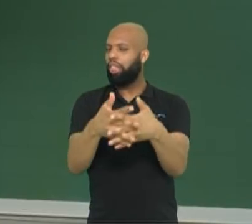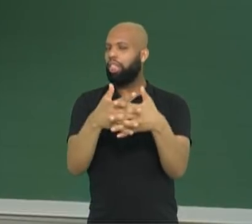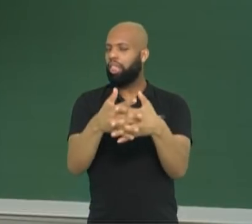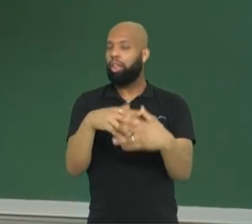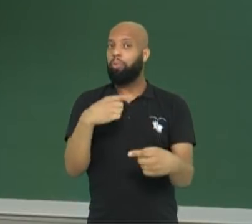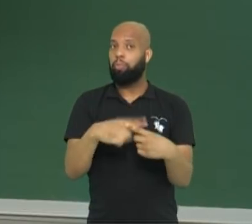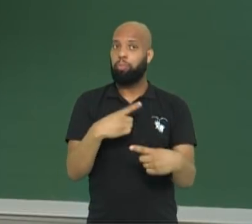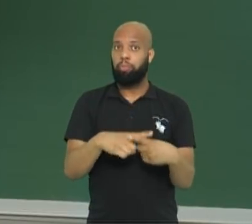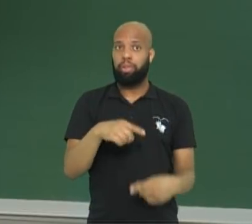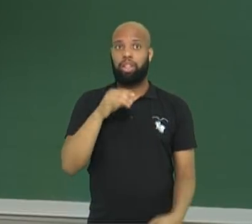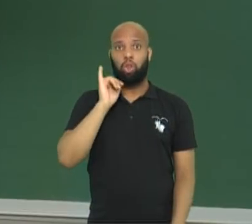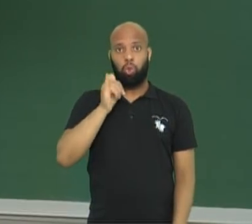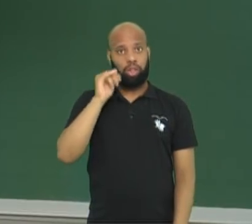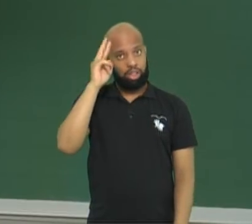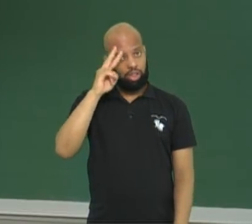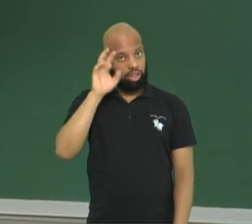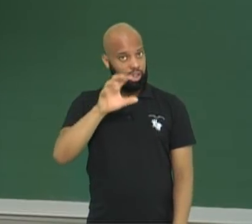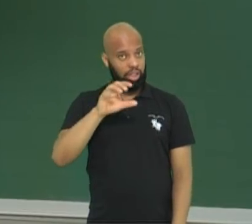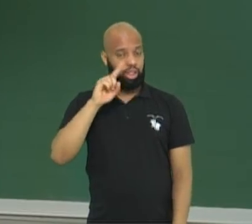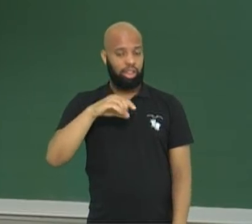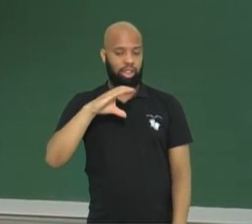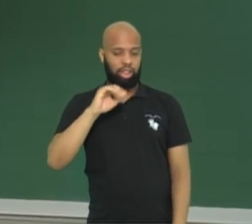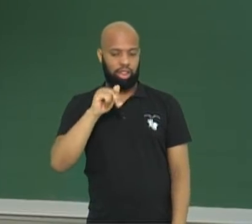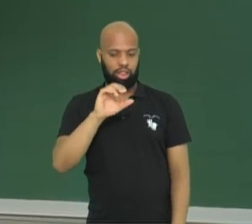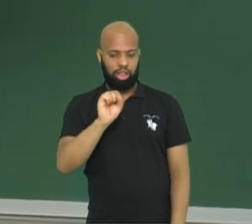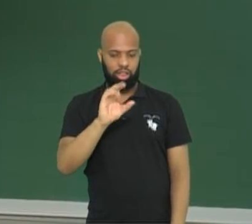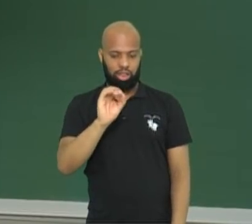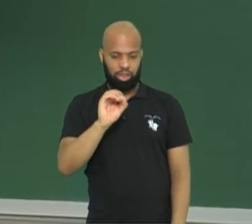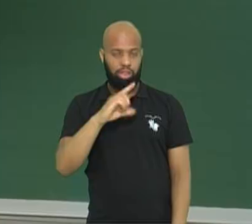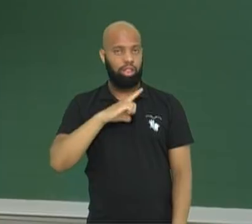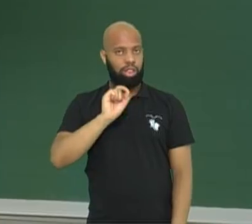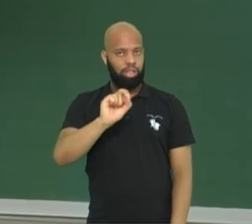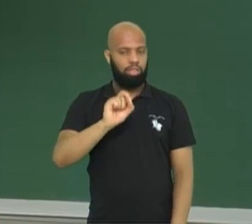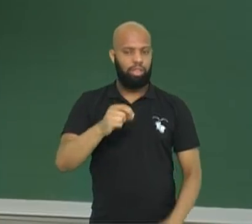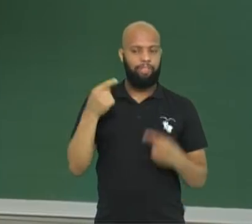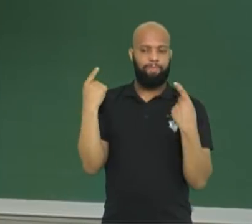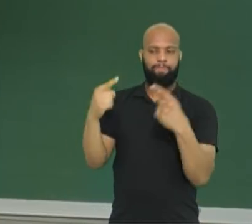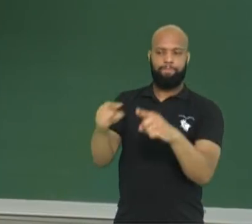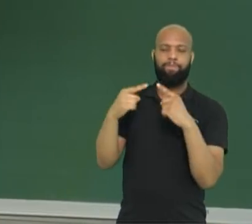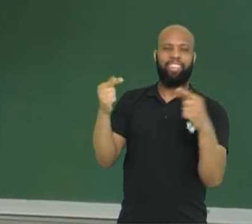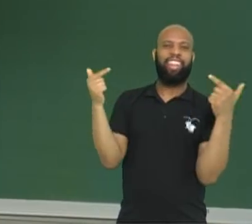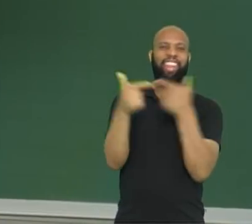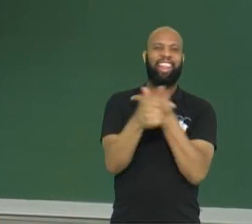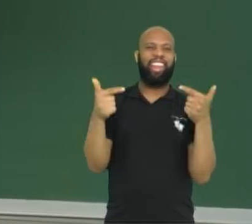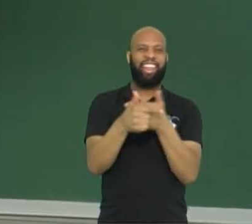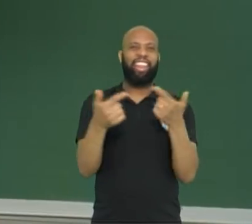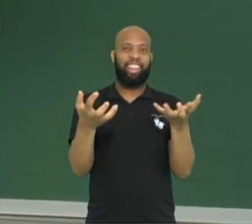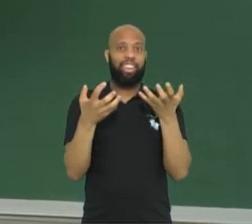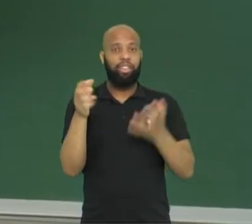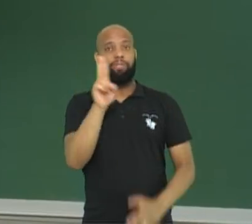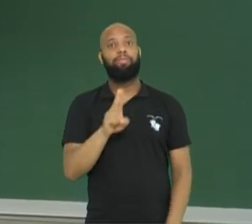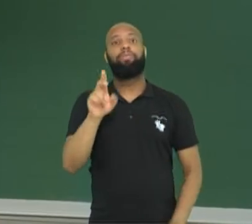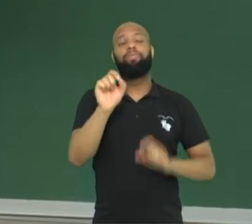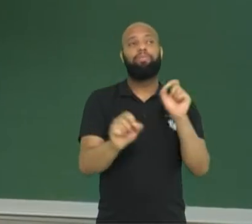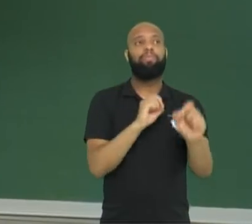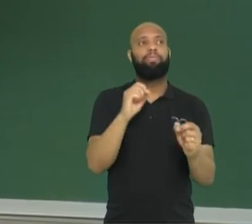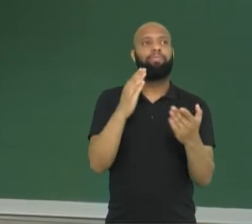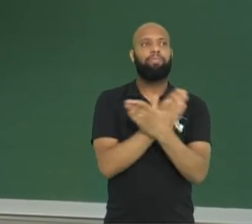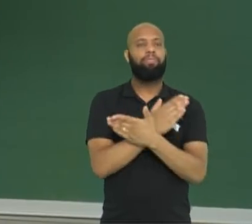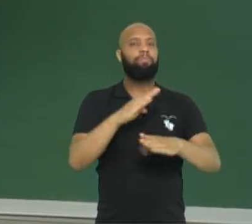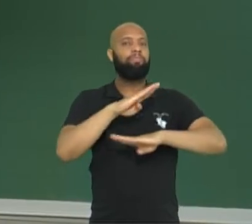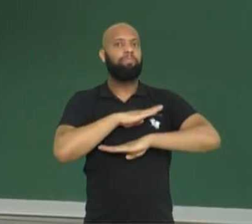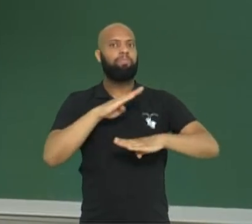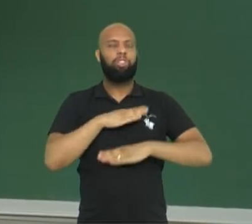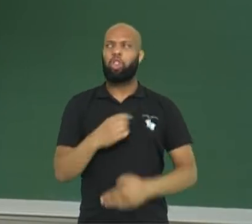Porque os causos, eles têm, né, esse elemento aí, né, de provocar humor através do uso de